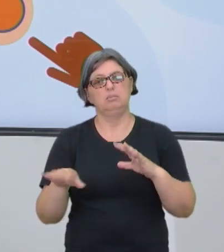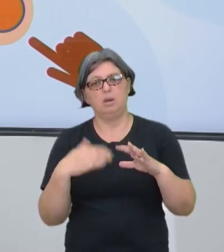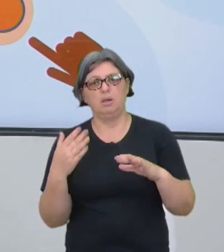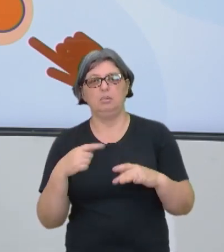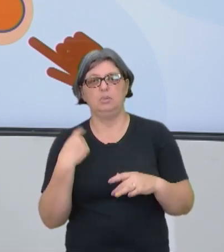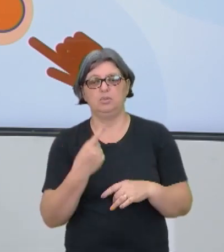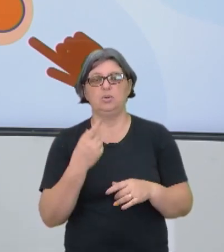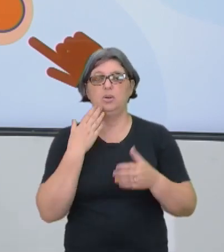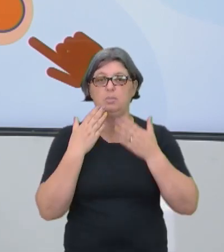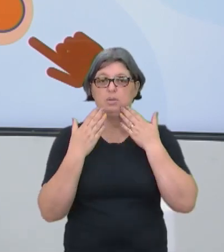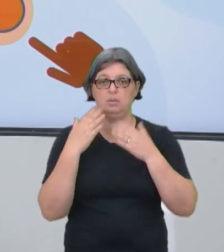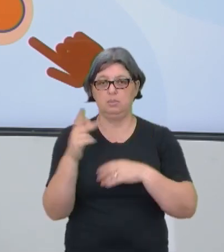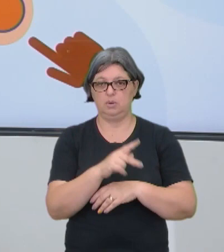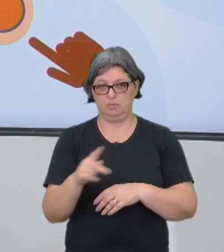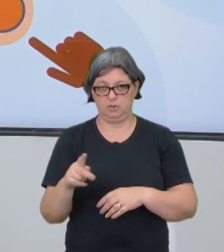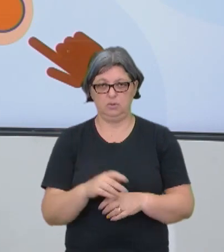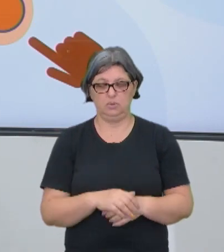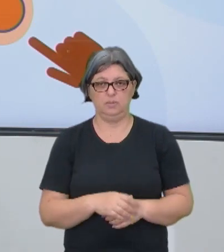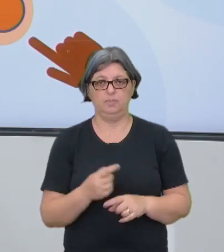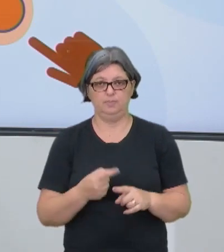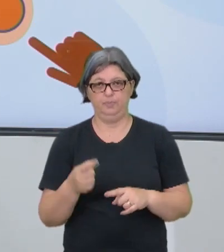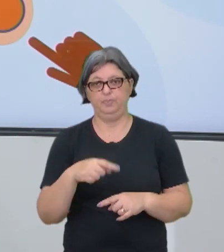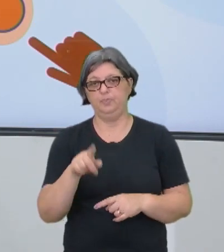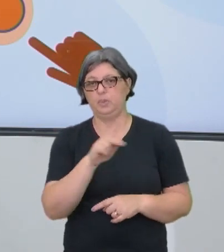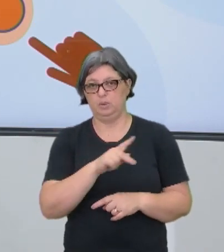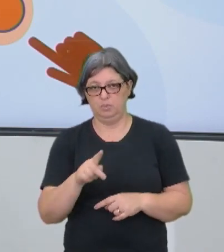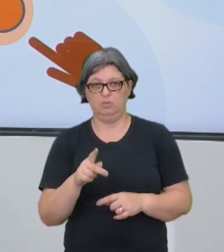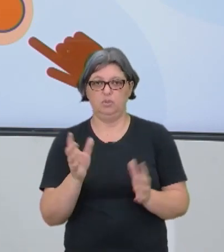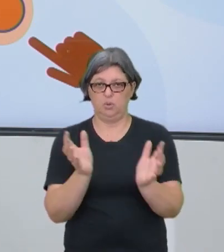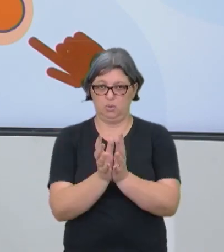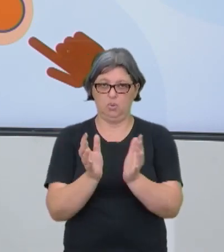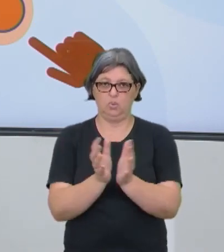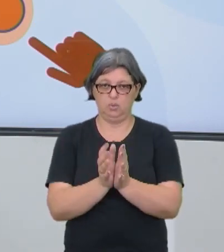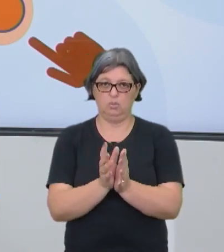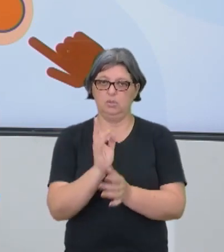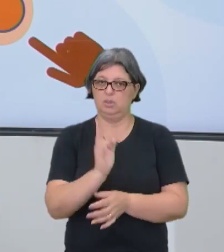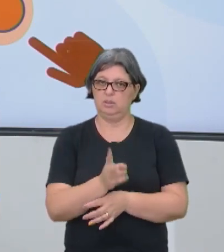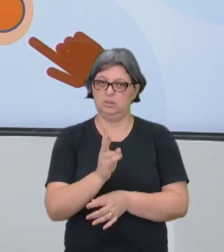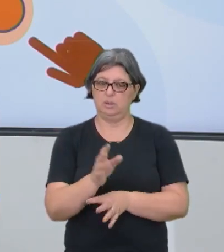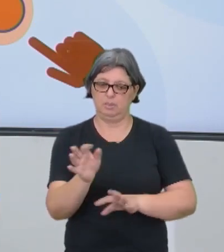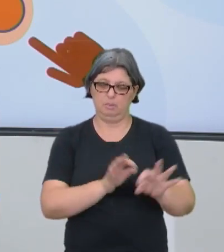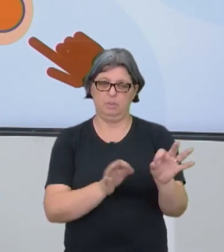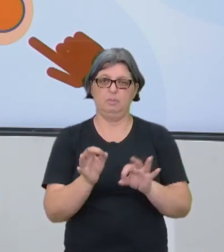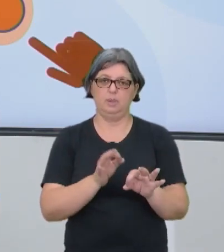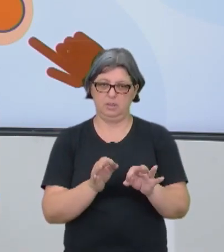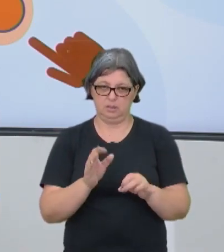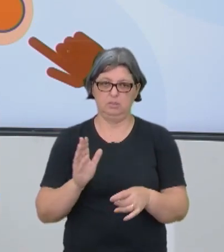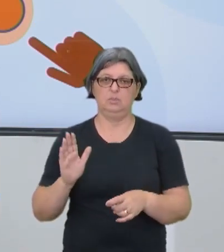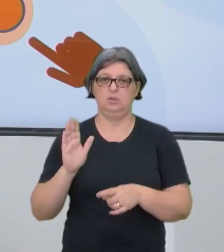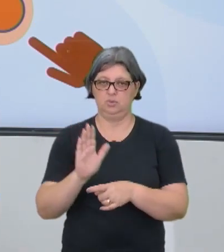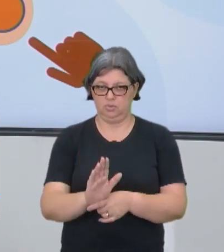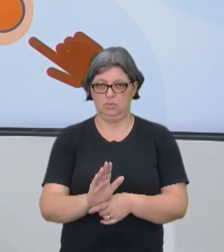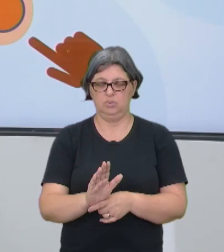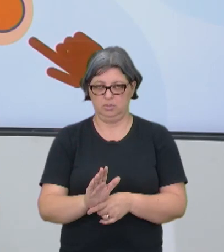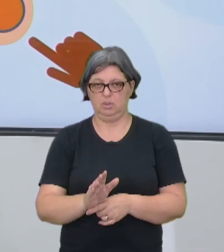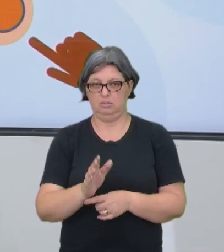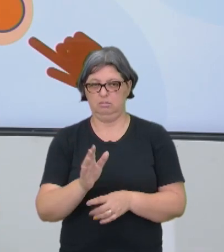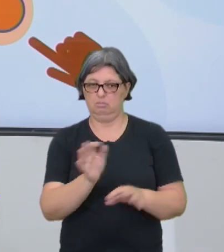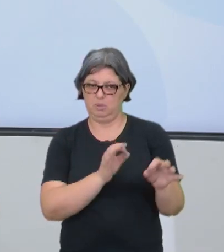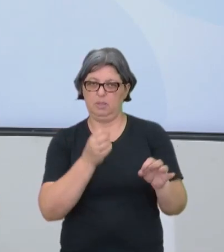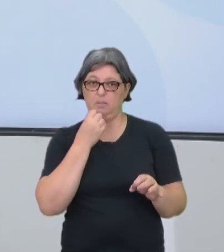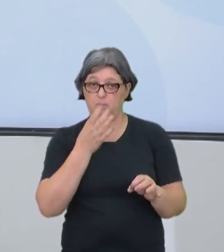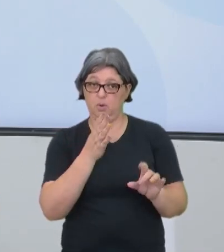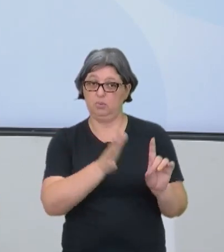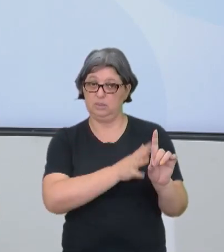mesmo converse aí com o seu professor, que eu sei que o seu professor, sua turma aí, estão aí preparados para fazer um bom seminário.